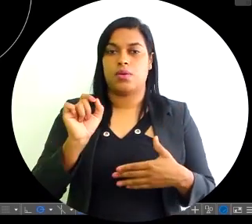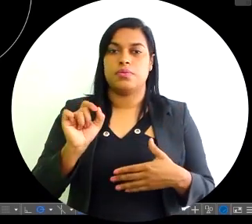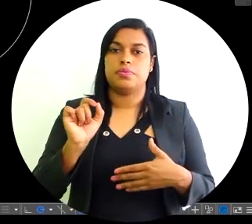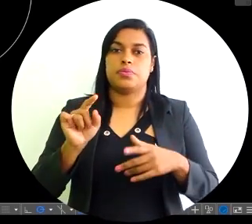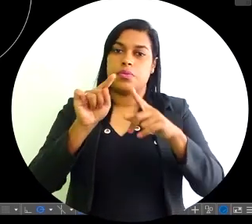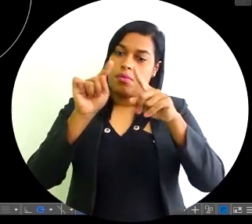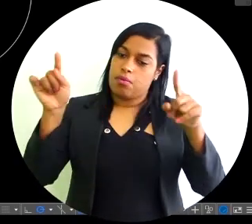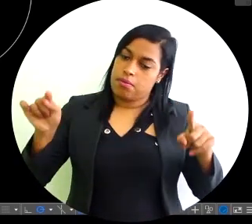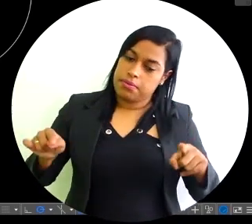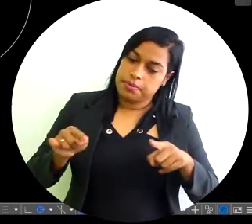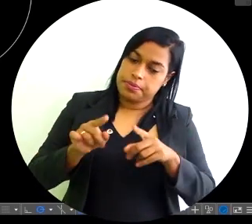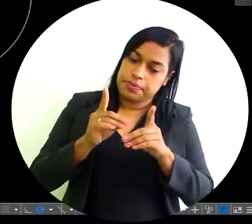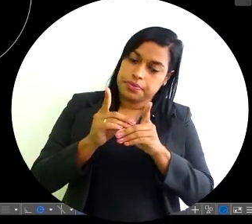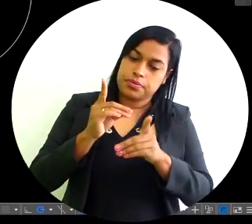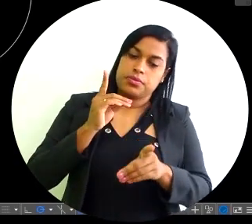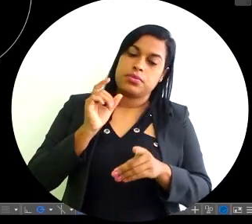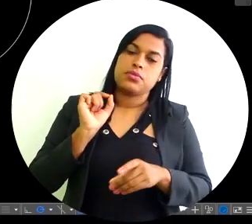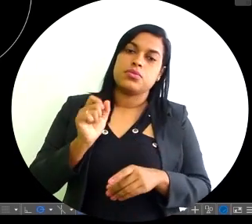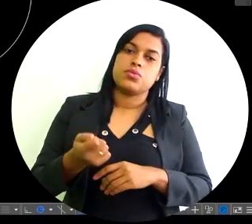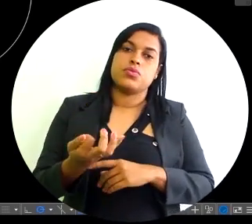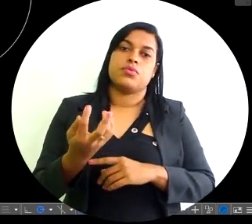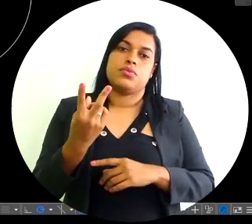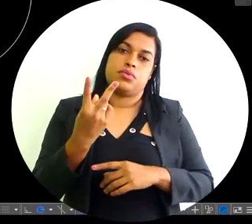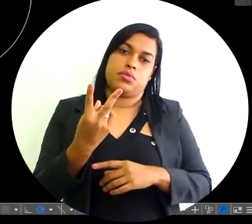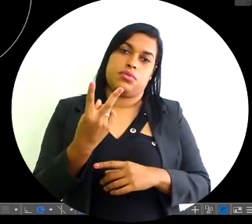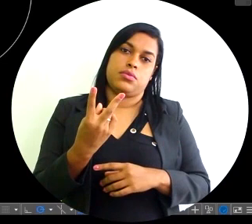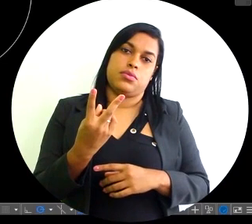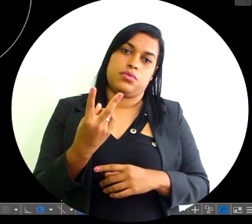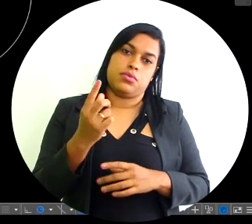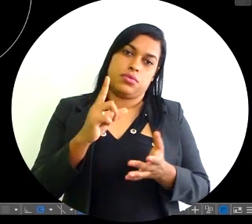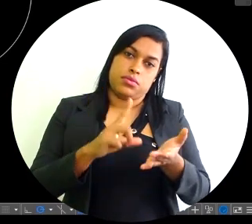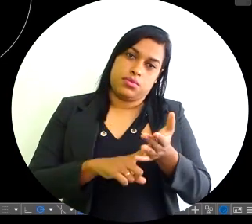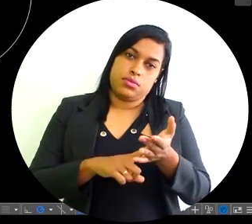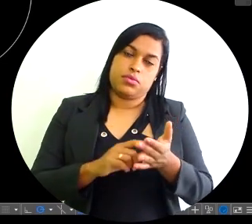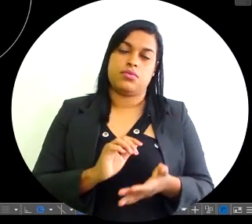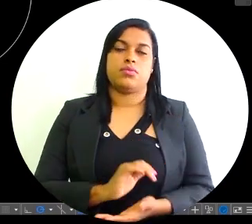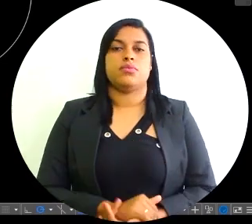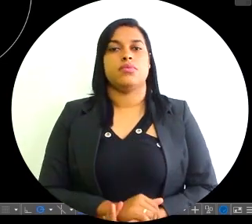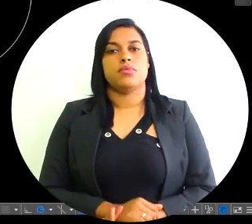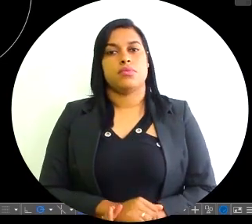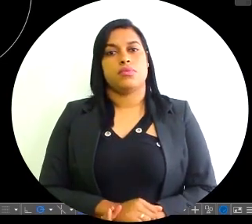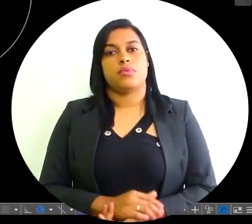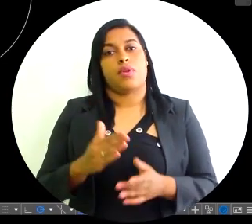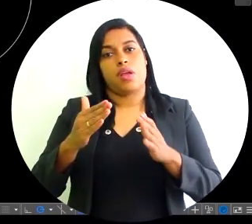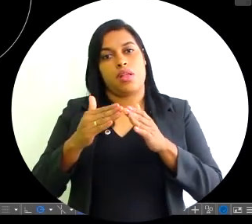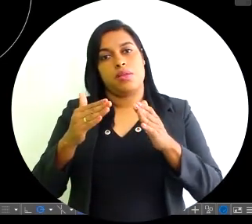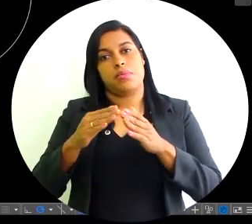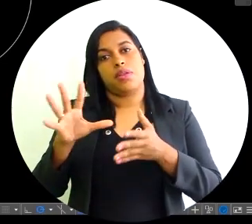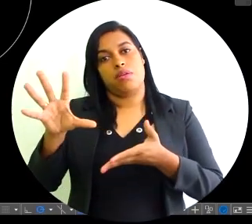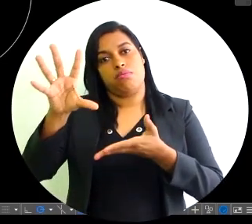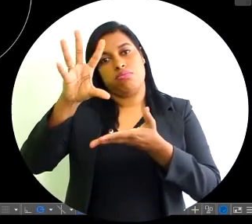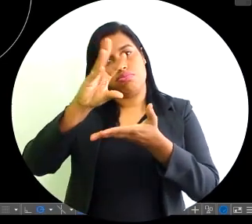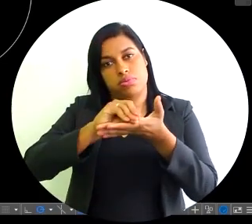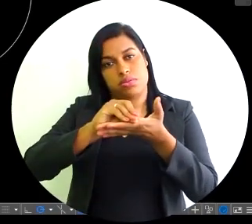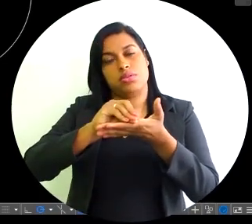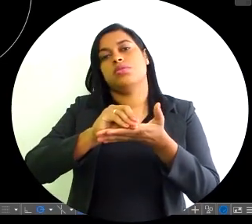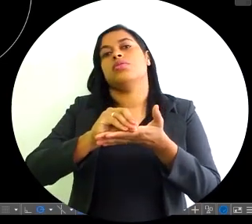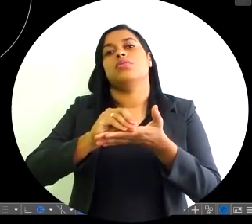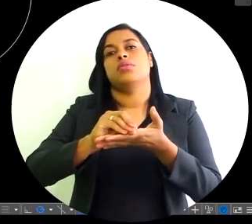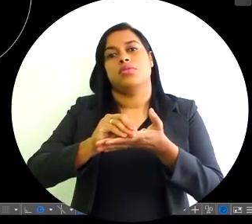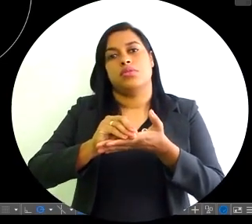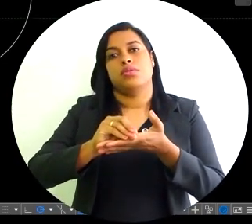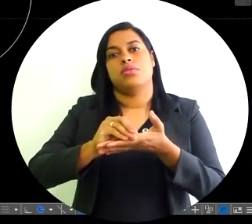no quadrado, vou aplicar uma distância de 2. Enter. E aí ele pede para eu